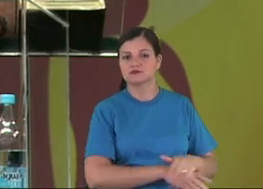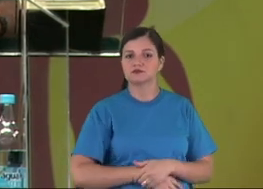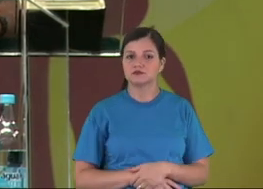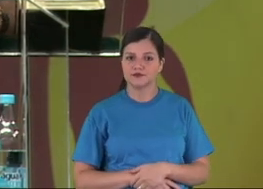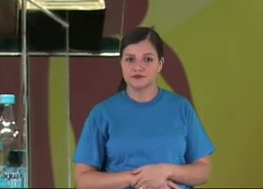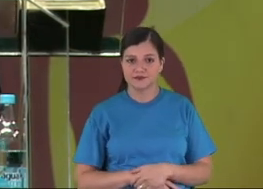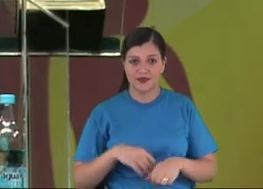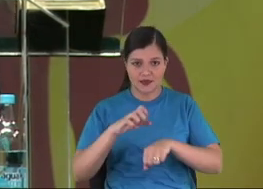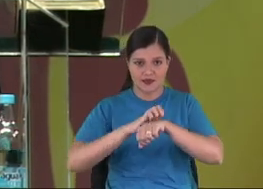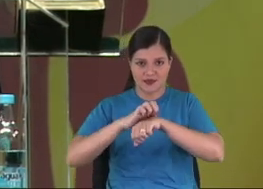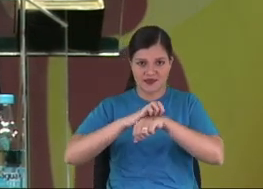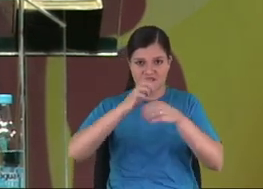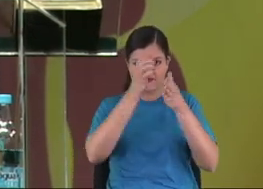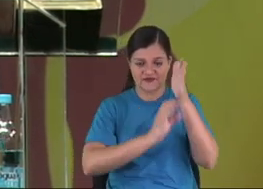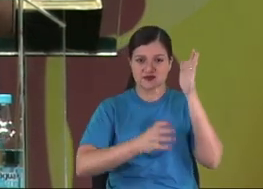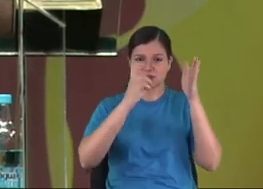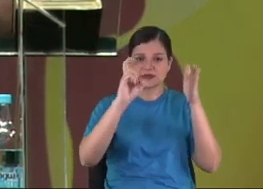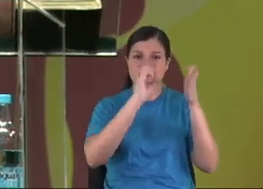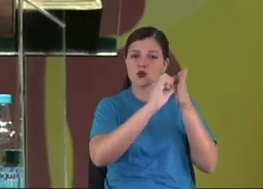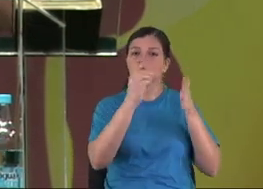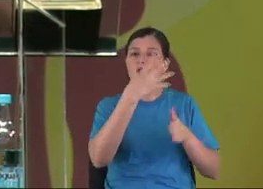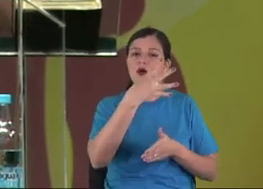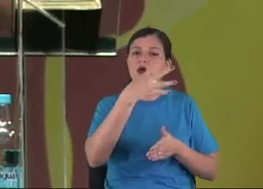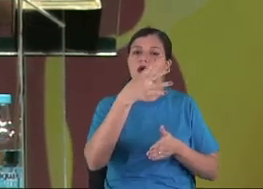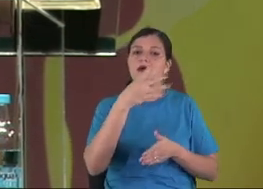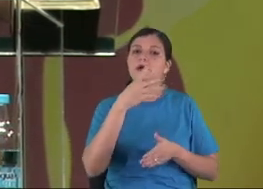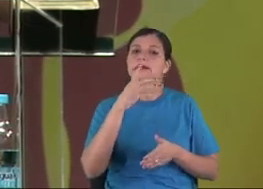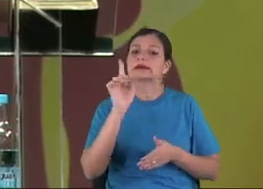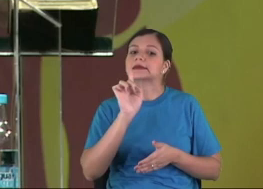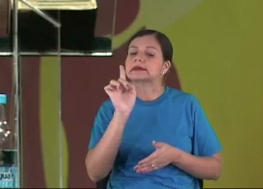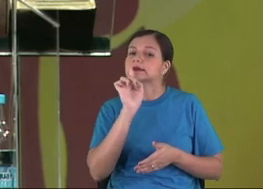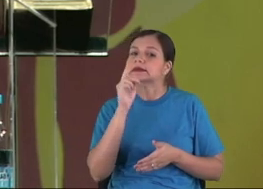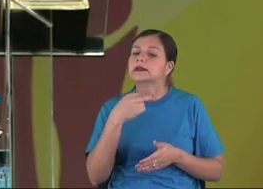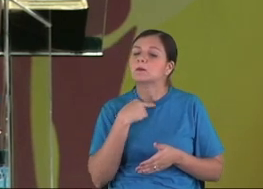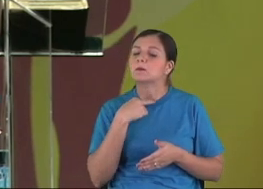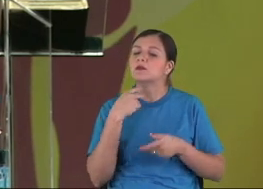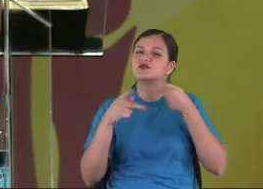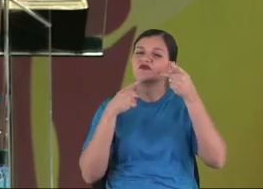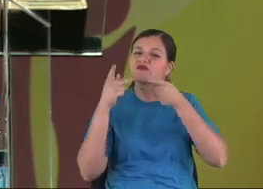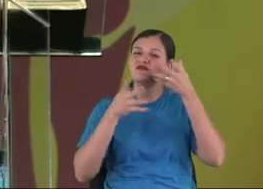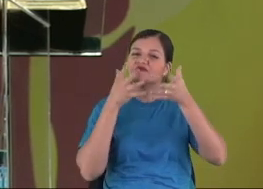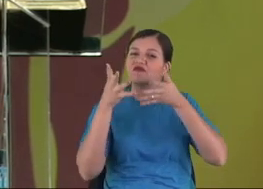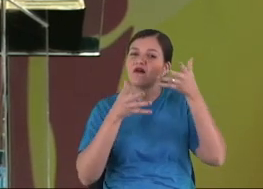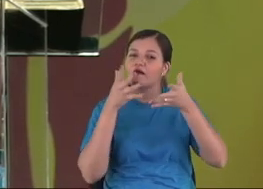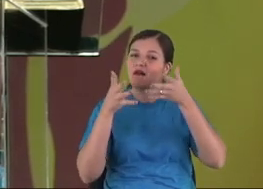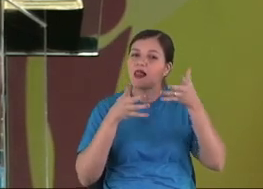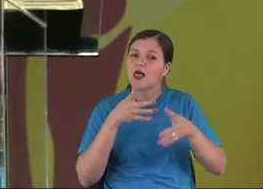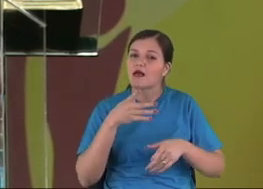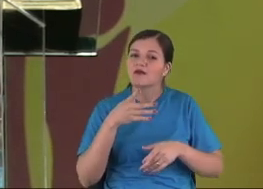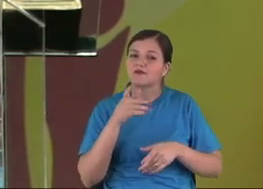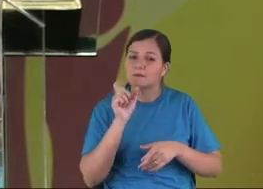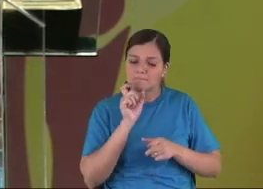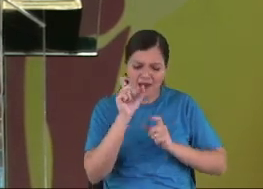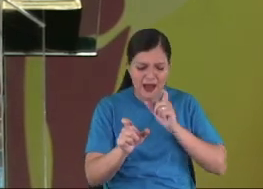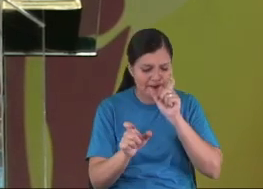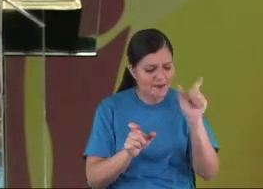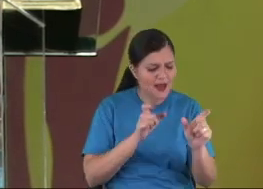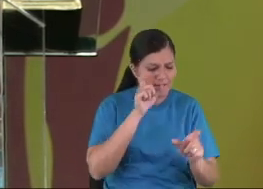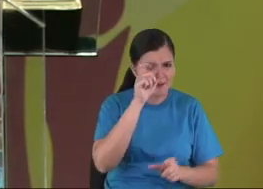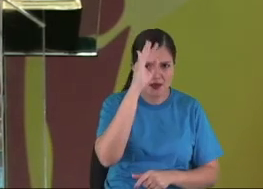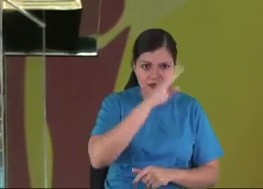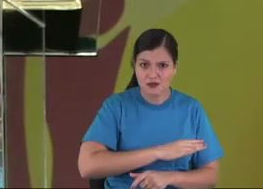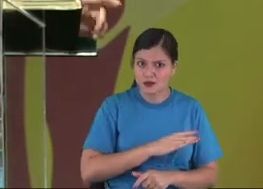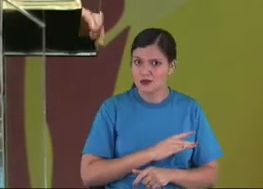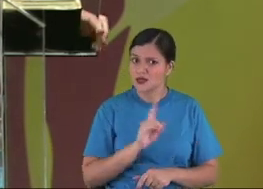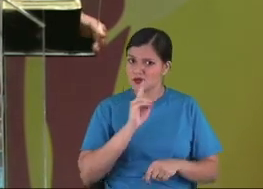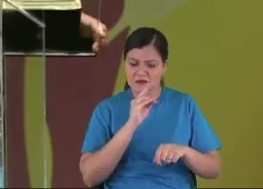Em Efésios 5:4, ele diz: não deve ser falado por você, né, filho de Deus, palavrões, nem conversa